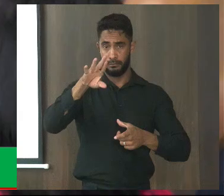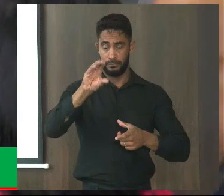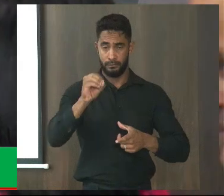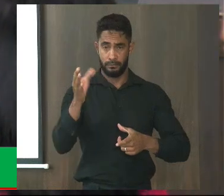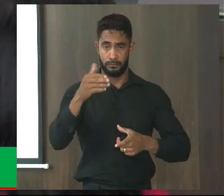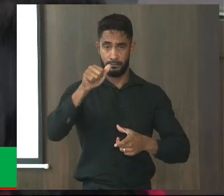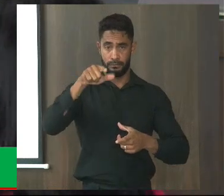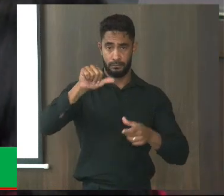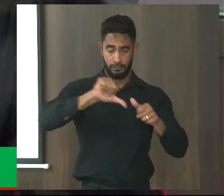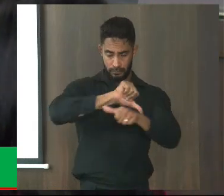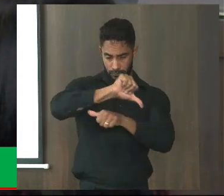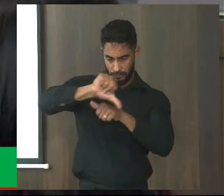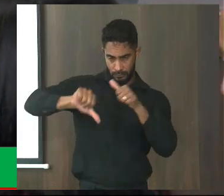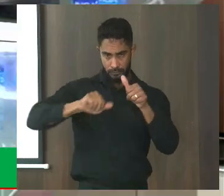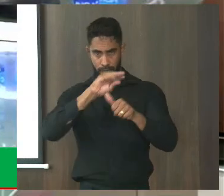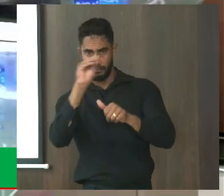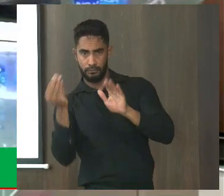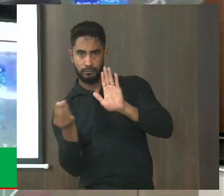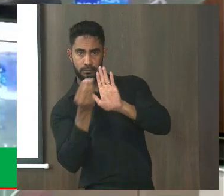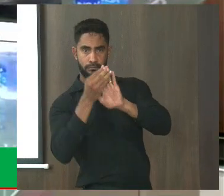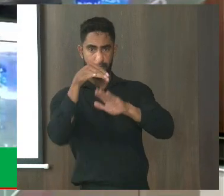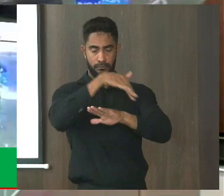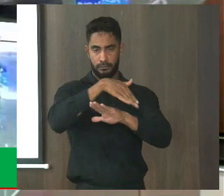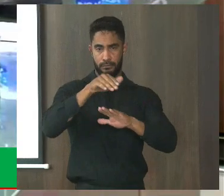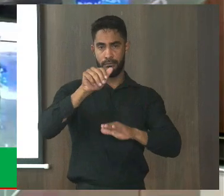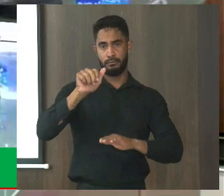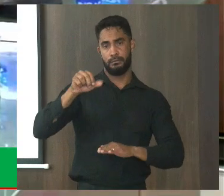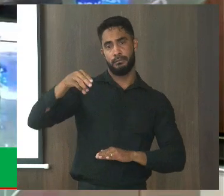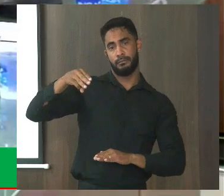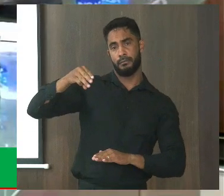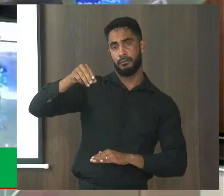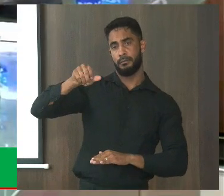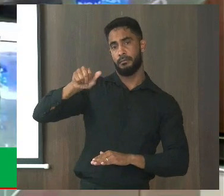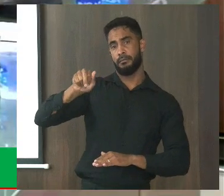Rodrigues Silveira, de autoria do vereador Valdeir do Santo